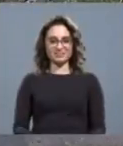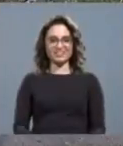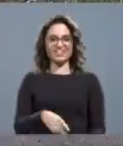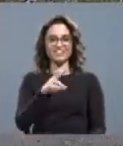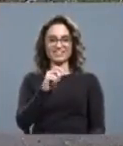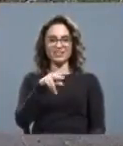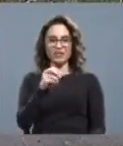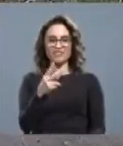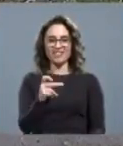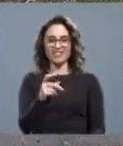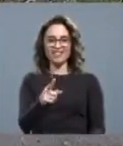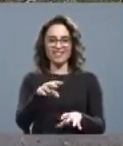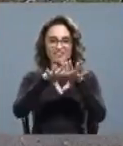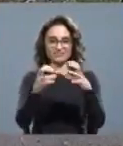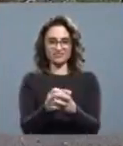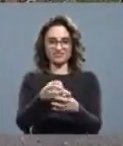Renova, nem disse que é.